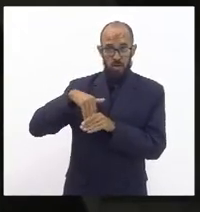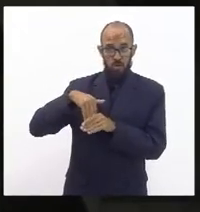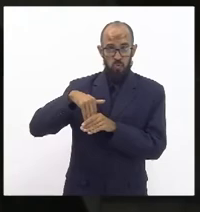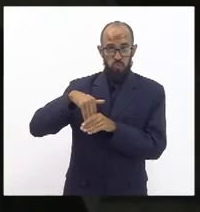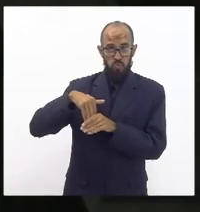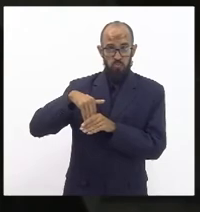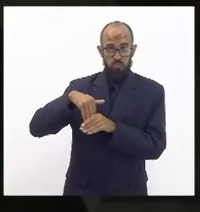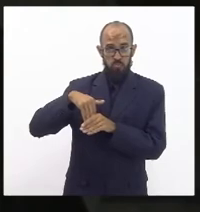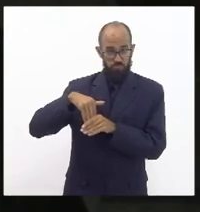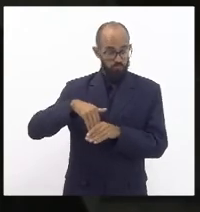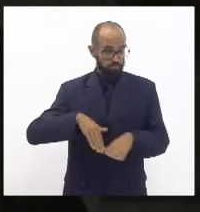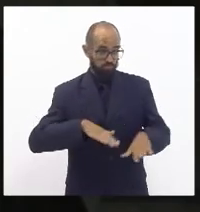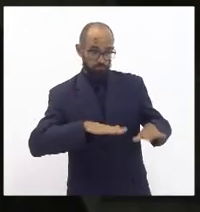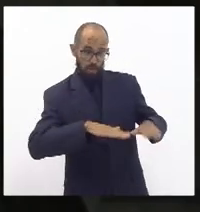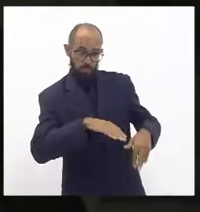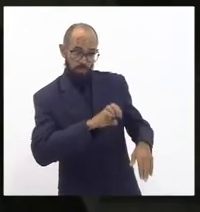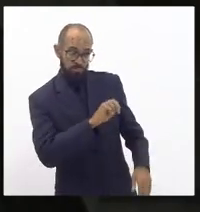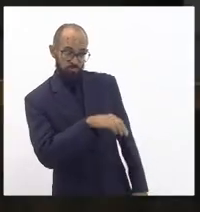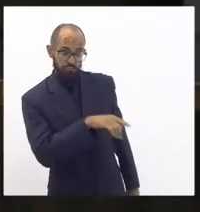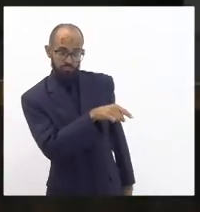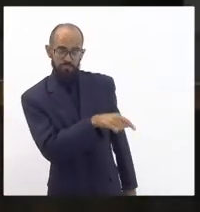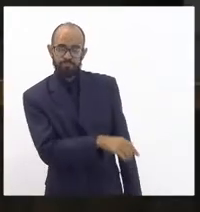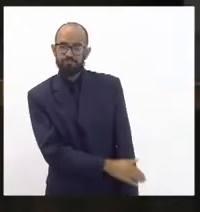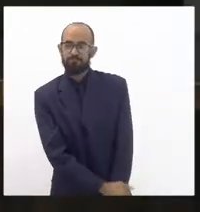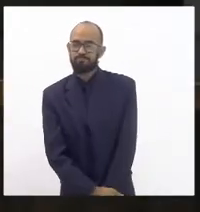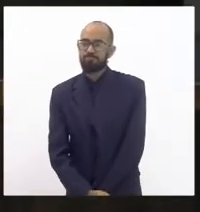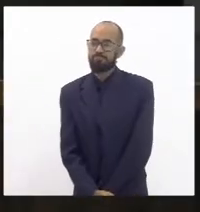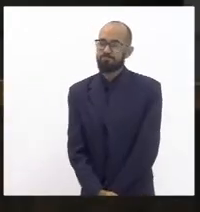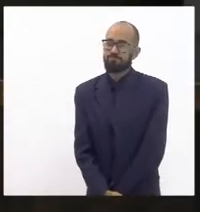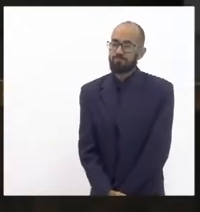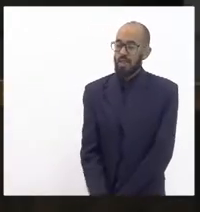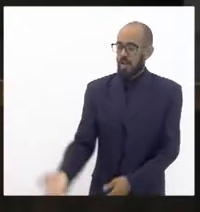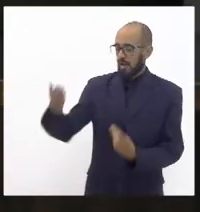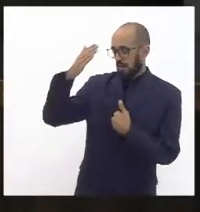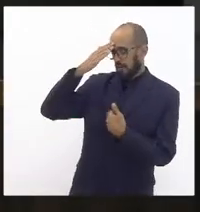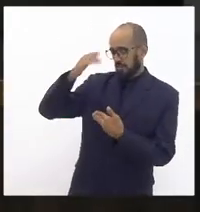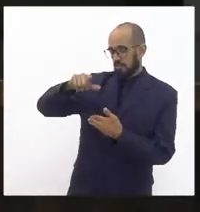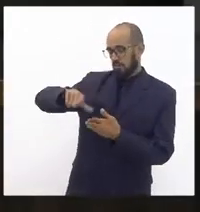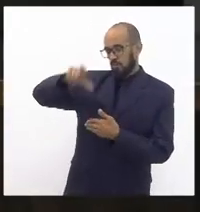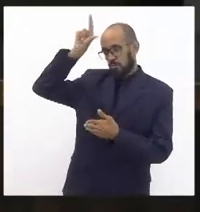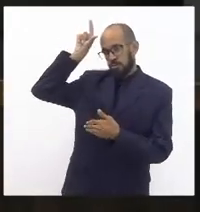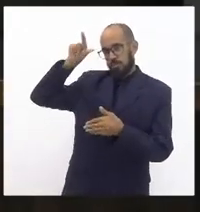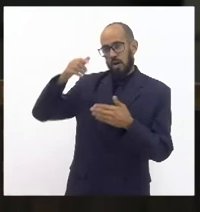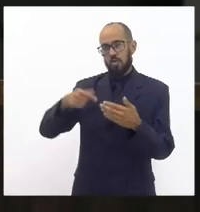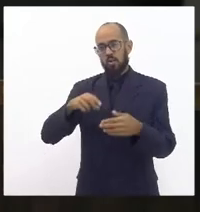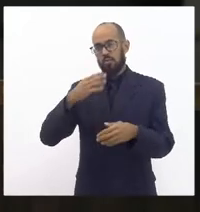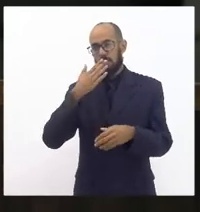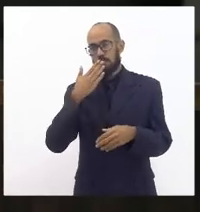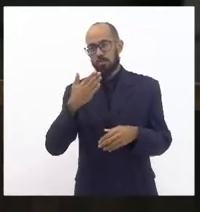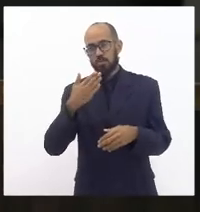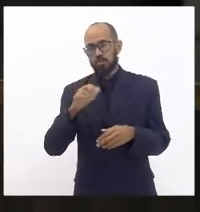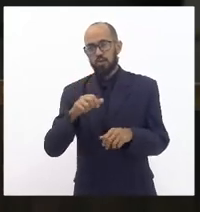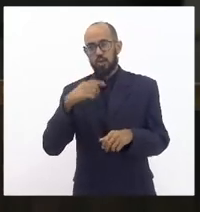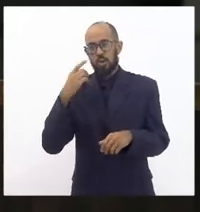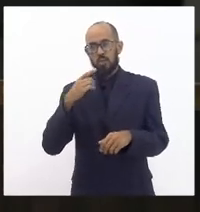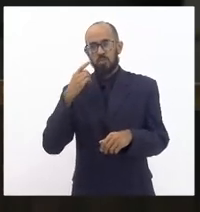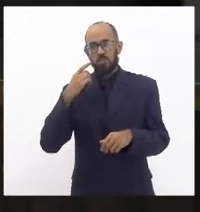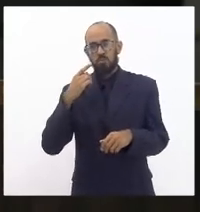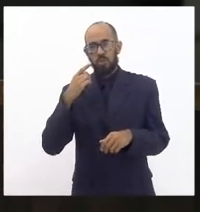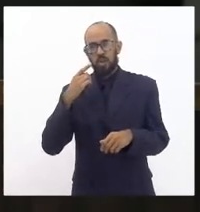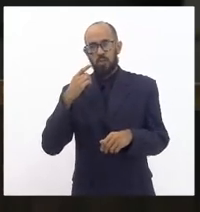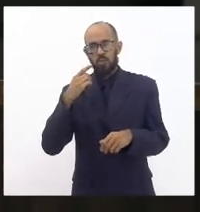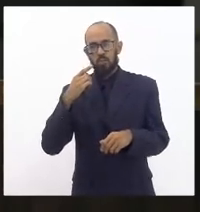Provavelmente o são agradecendo adaptador principal eu vou pedir ao de com